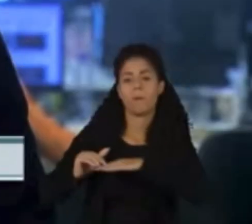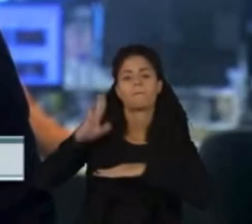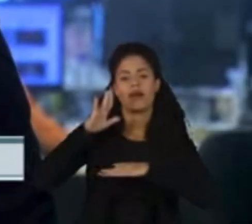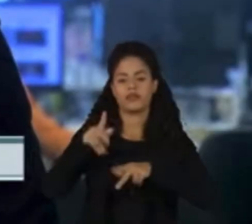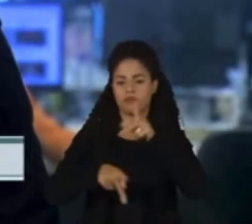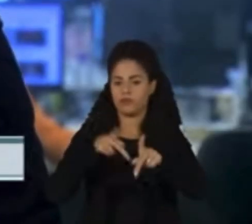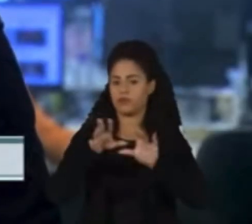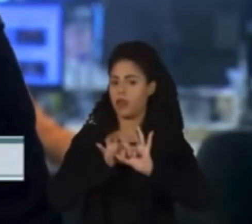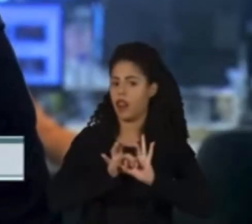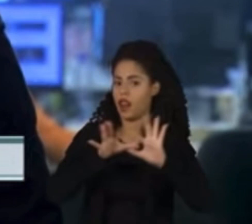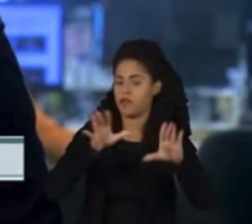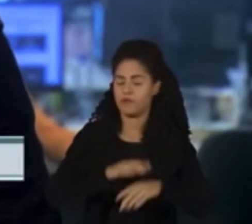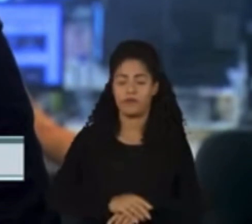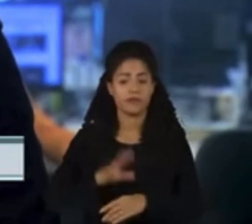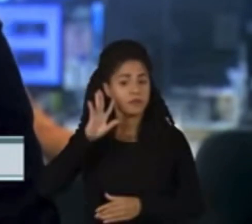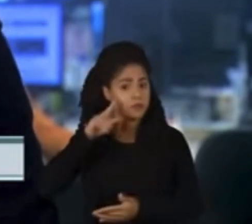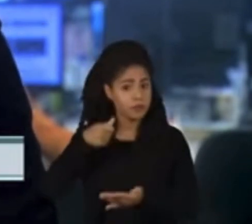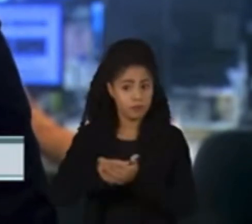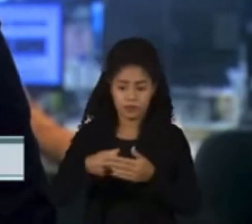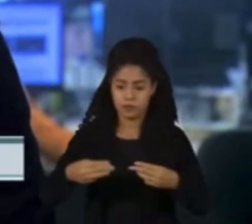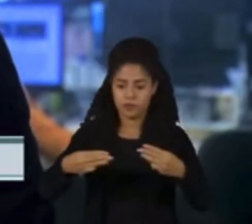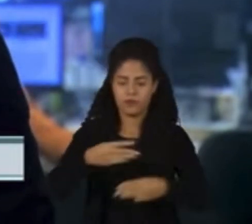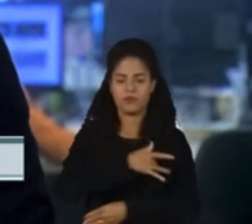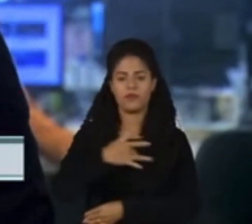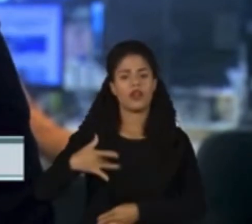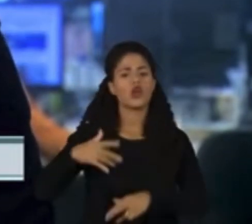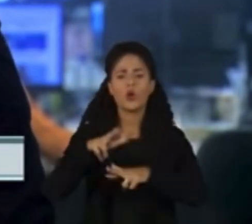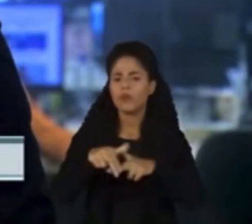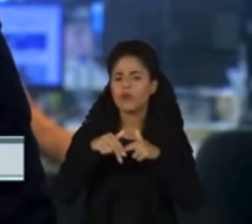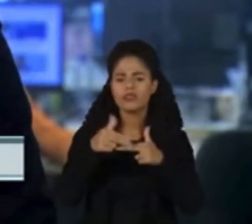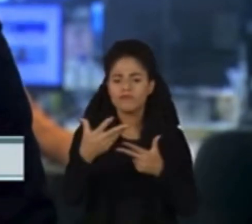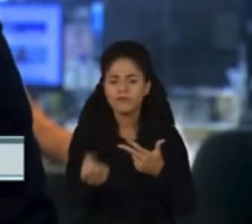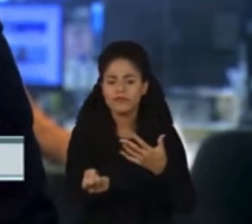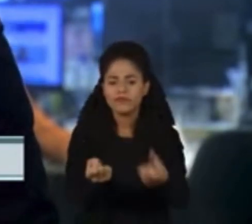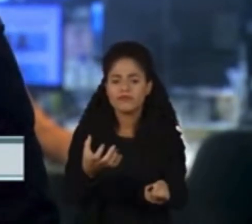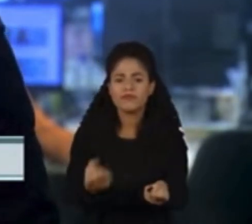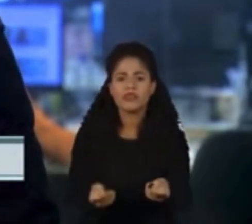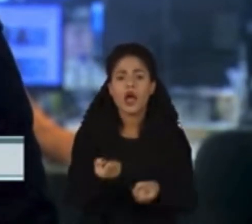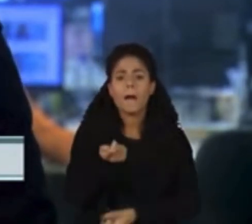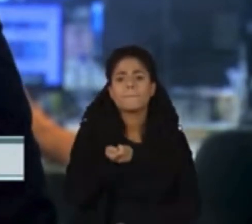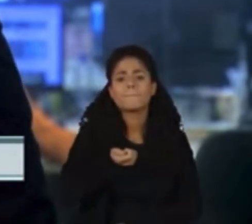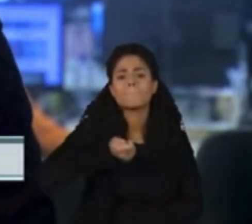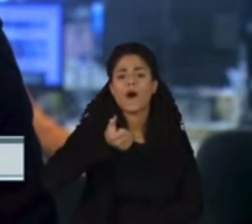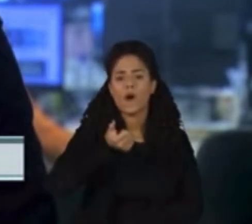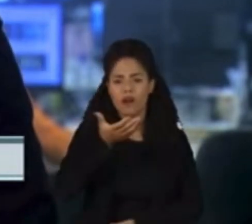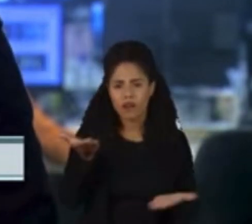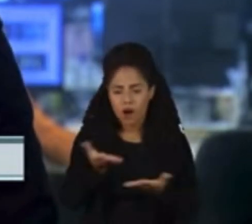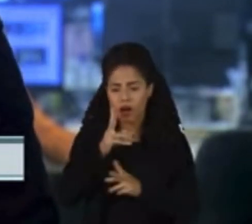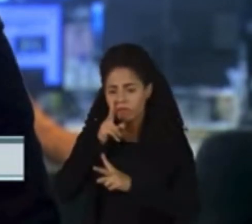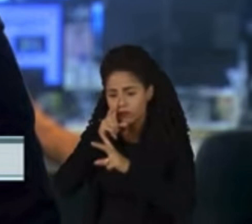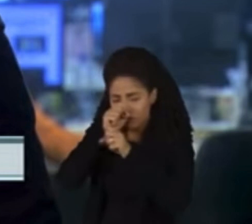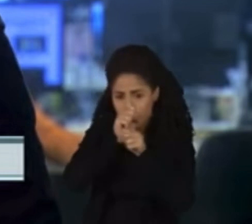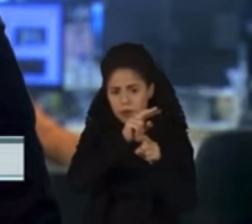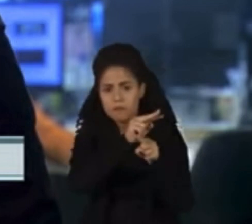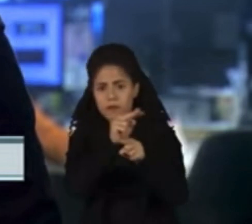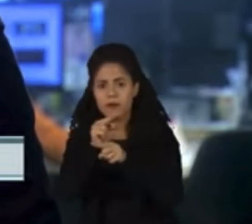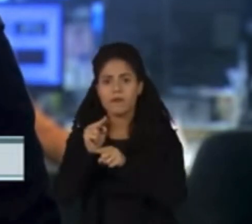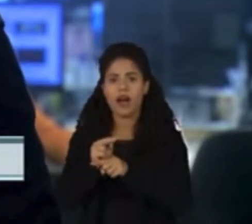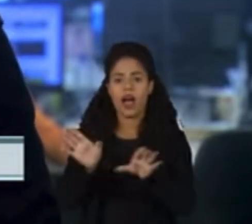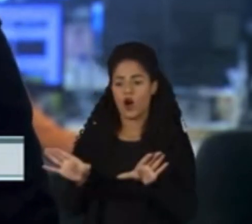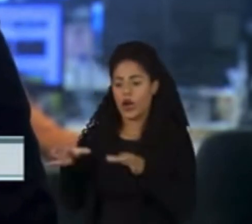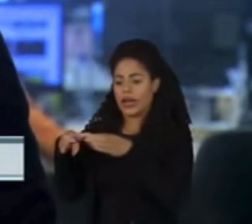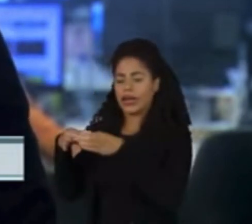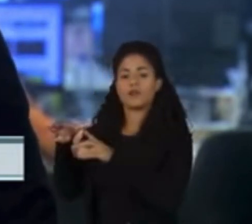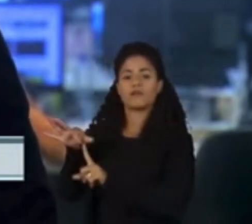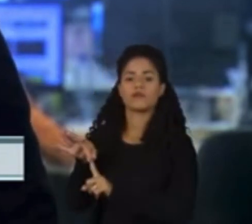a decisão do Ministério da Saúde é por conta da Baixa adesão a essa dose de reforço que estava restrita a grupos